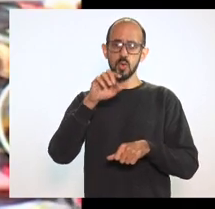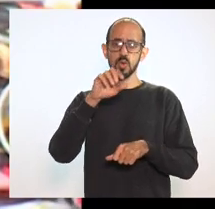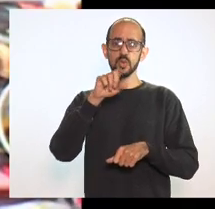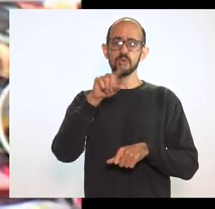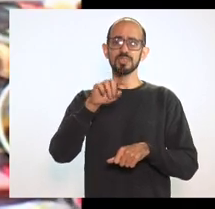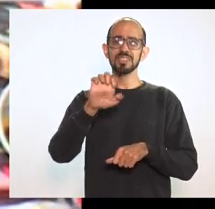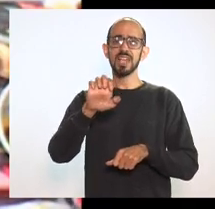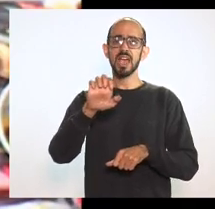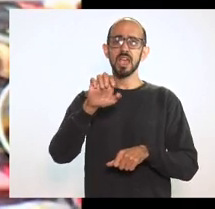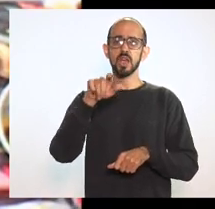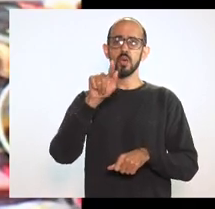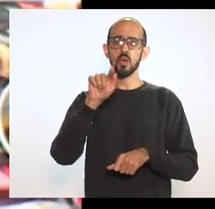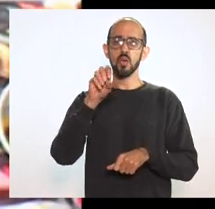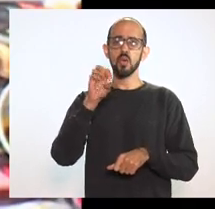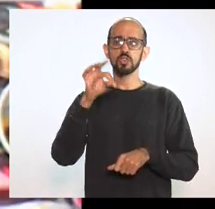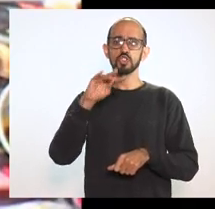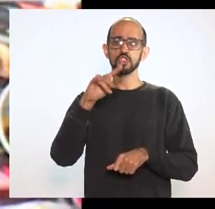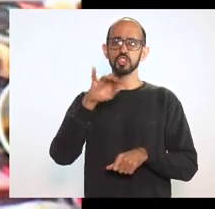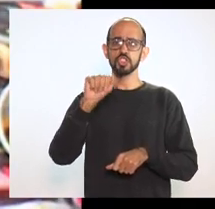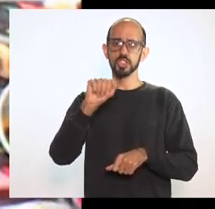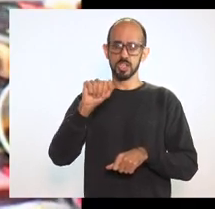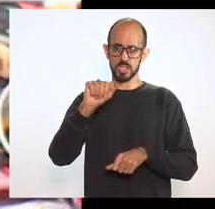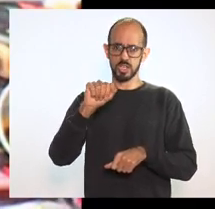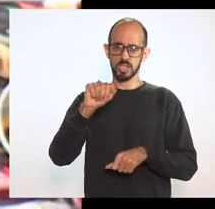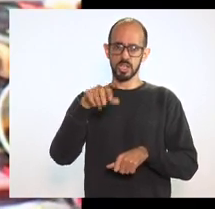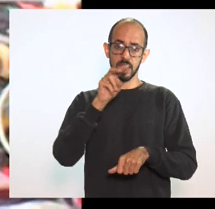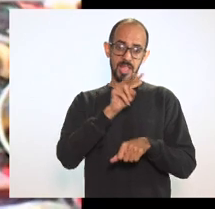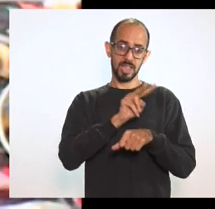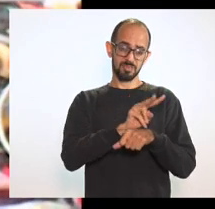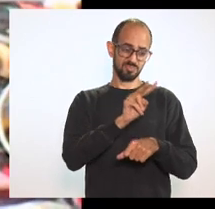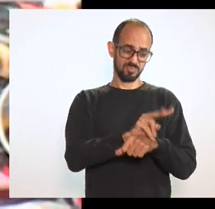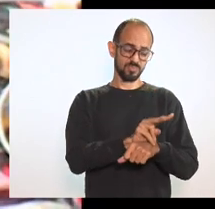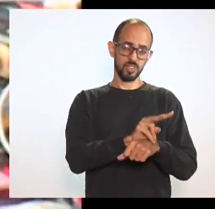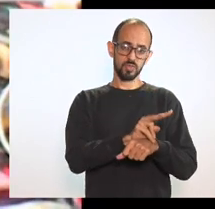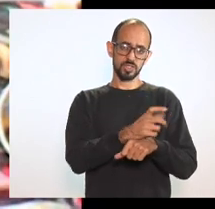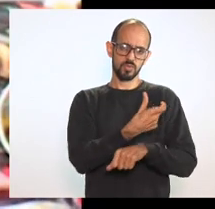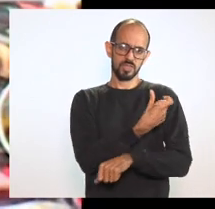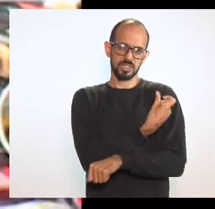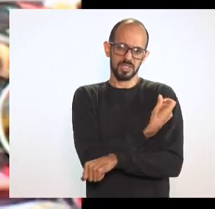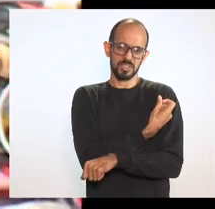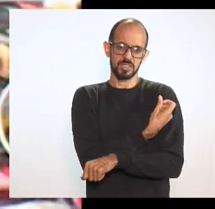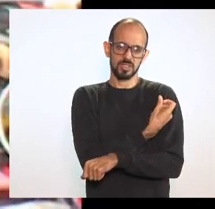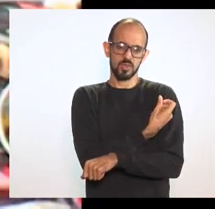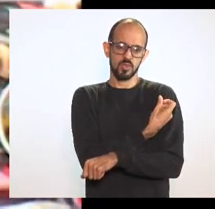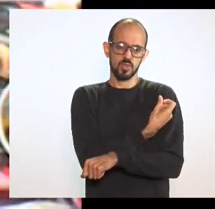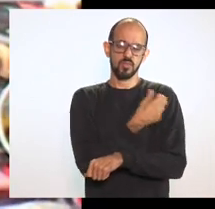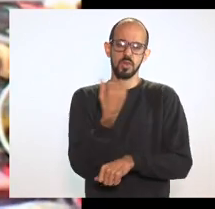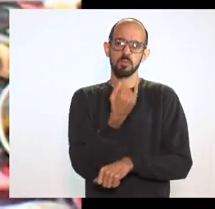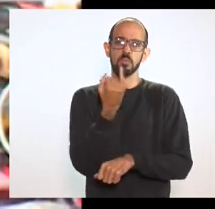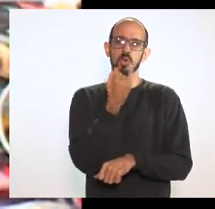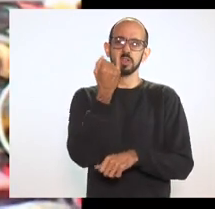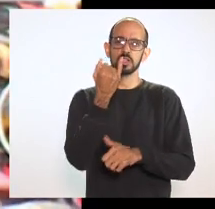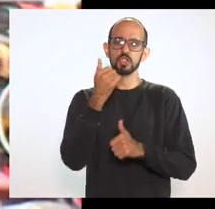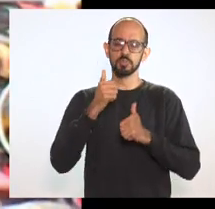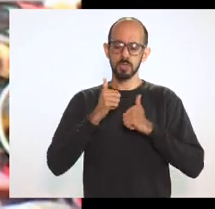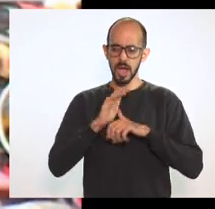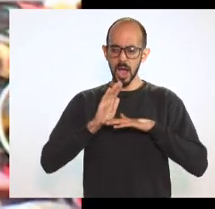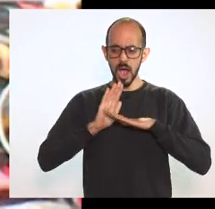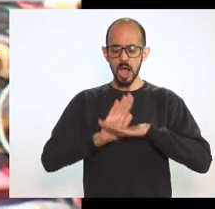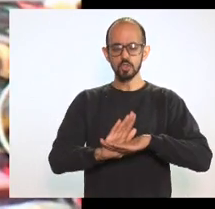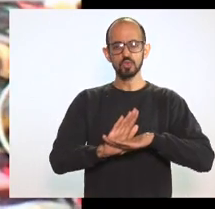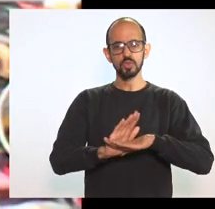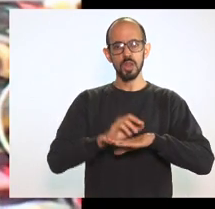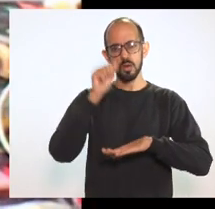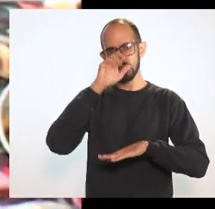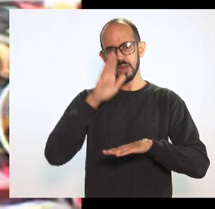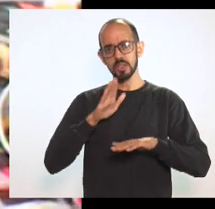personagem histórico, da defesa da vacinação no Brasil, foi importante para ajudar o Brasil a universalizar o acesso à vacina,